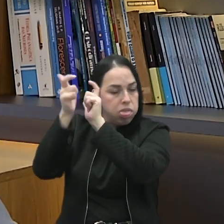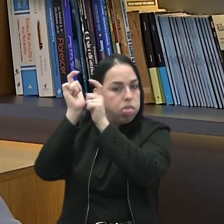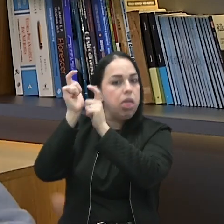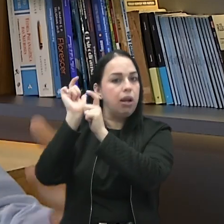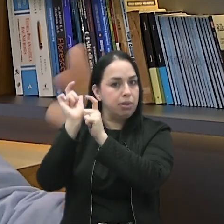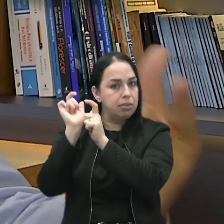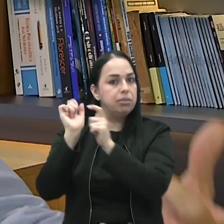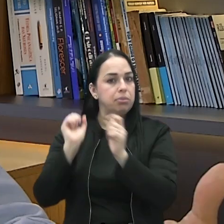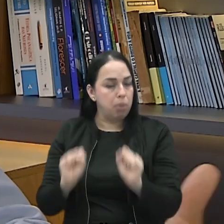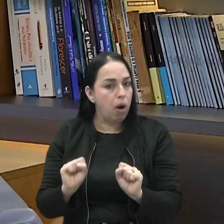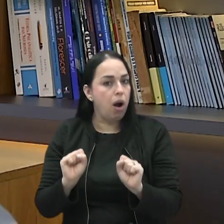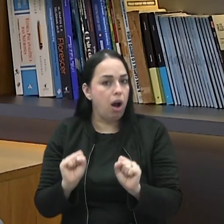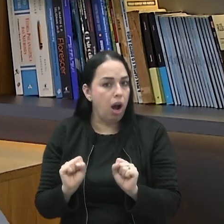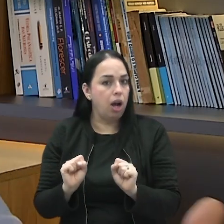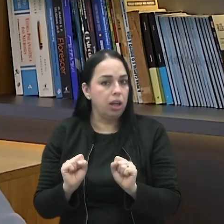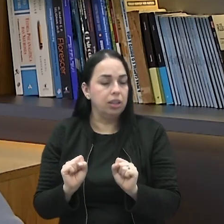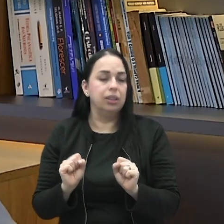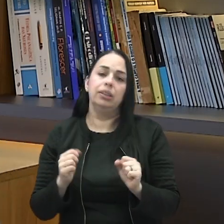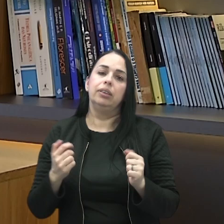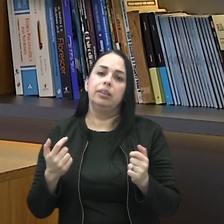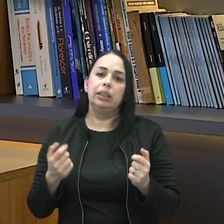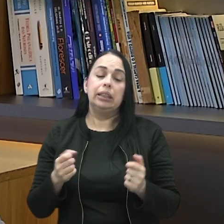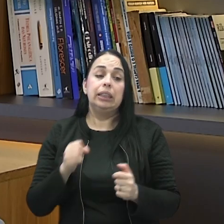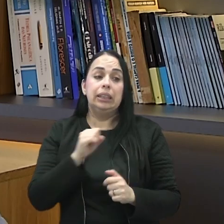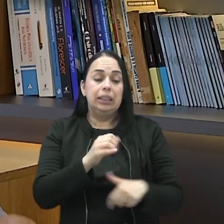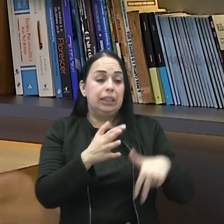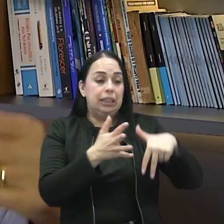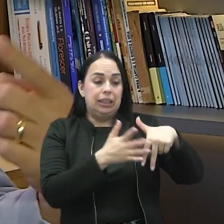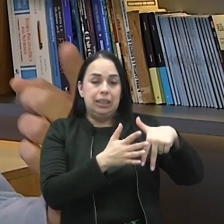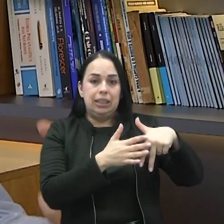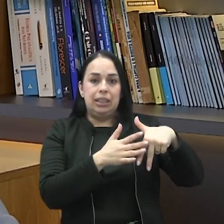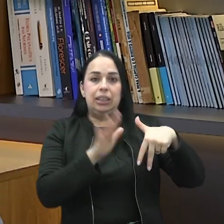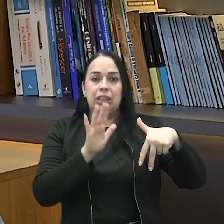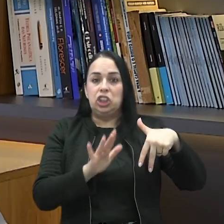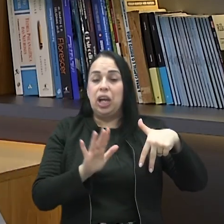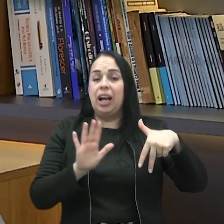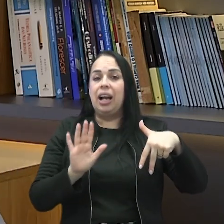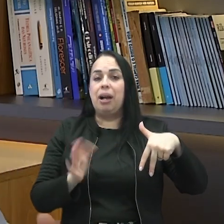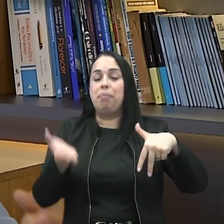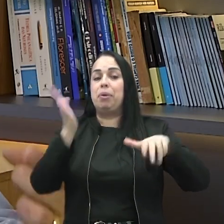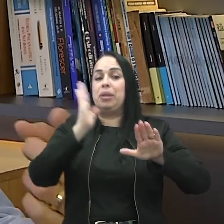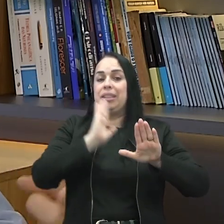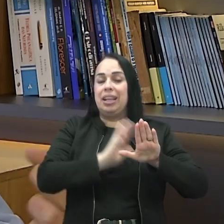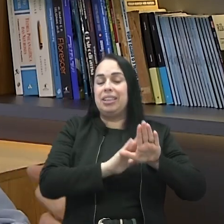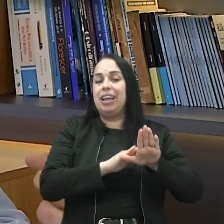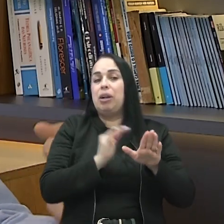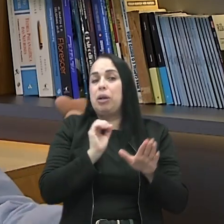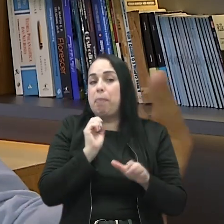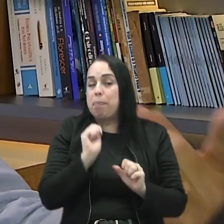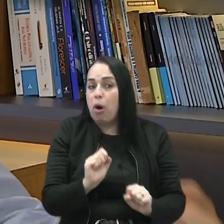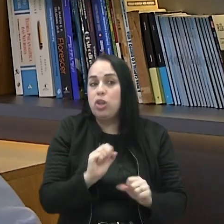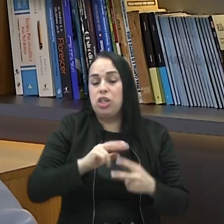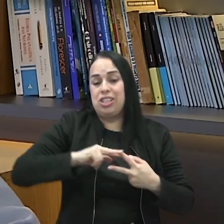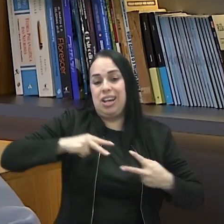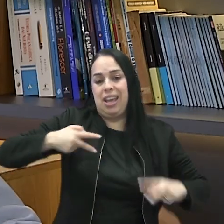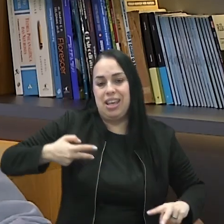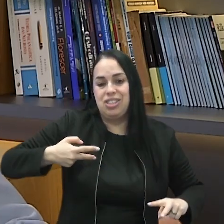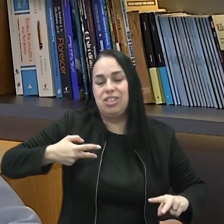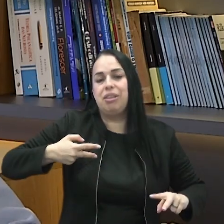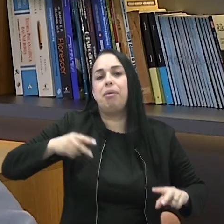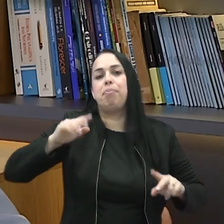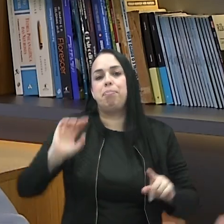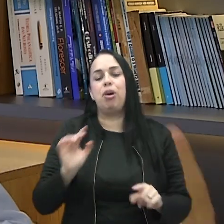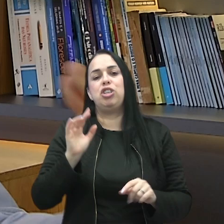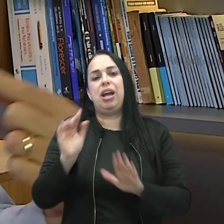síndrome psicótica, entrar num quadro psicótico, como eu disse, e aí, se esse paciente já tem uma tendência a